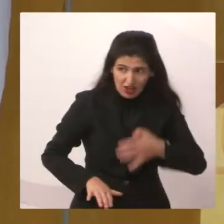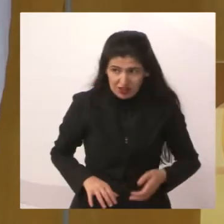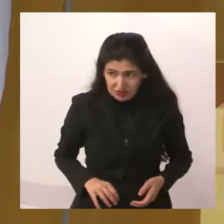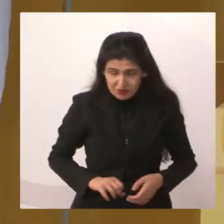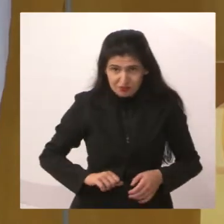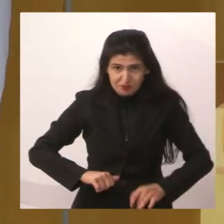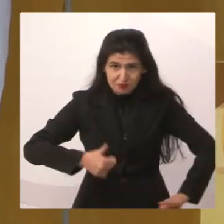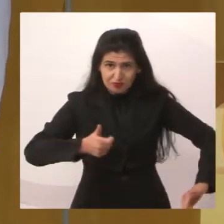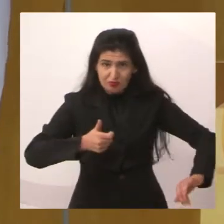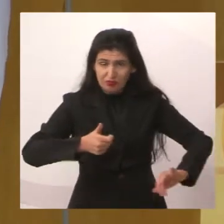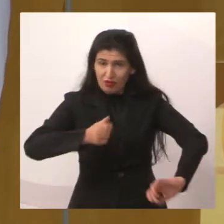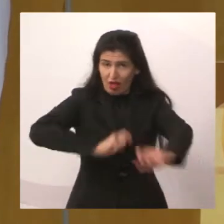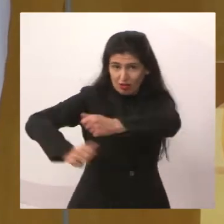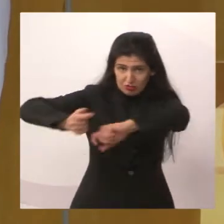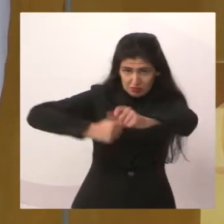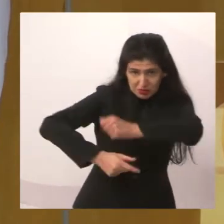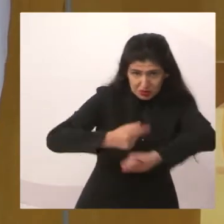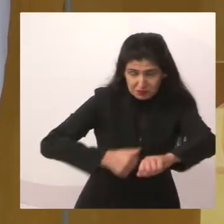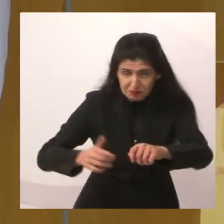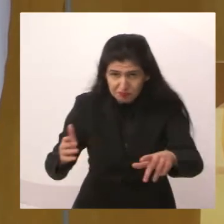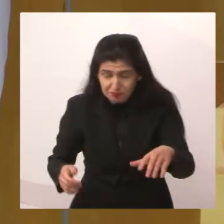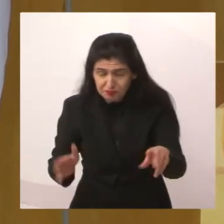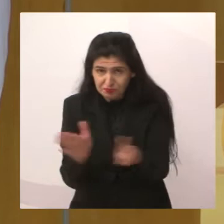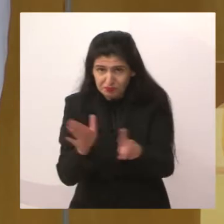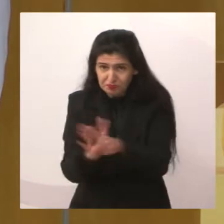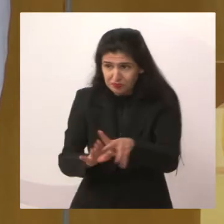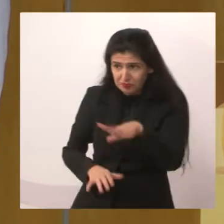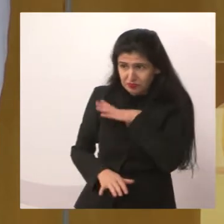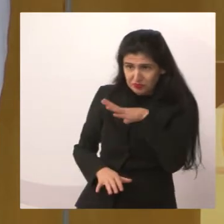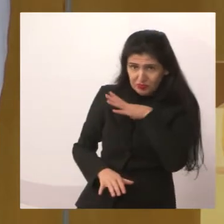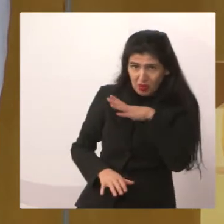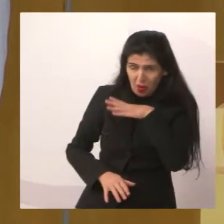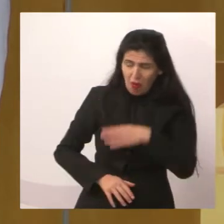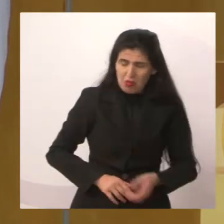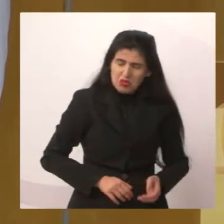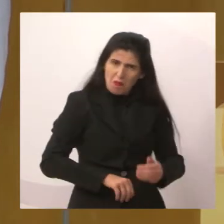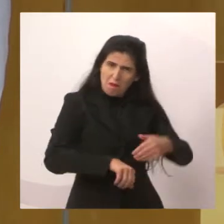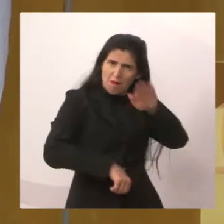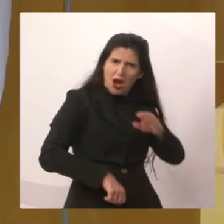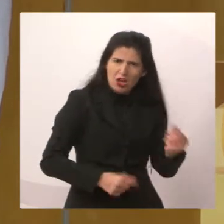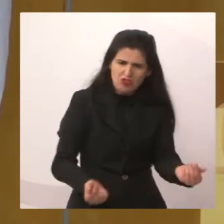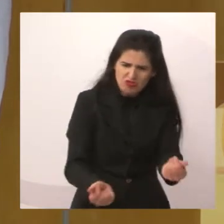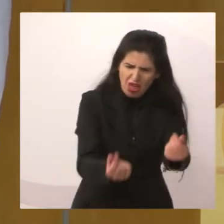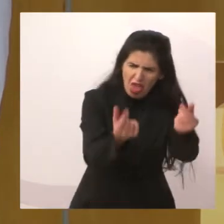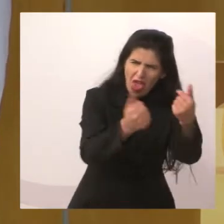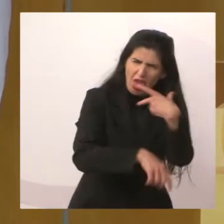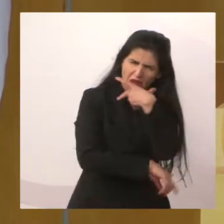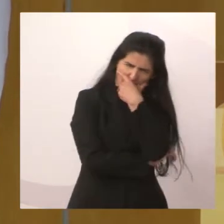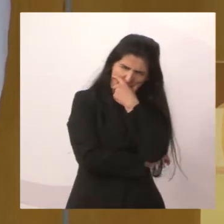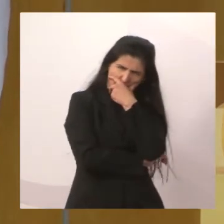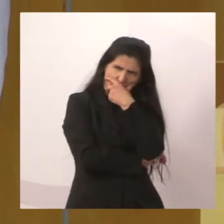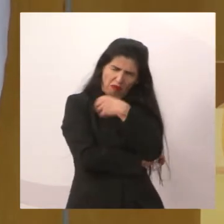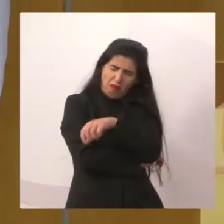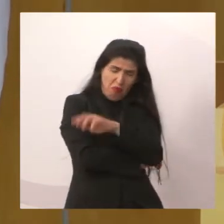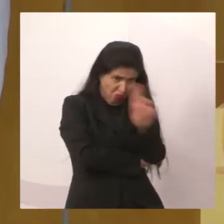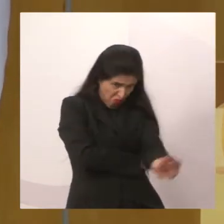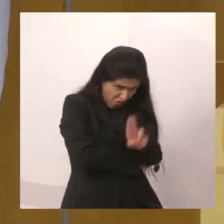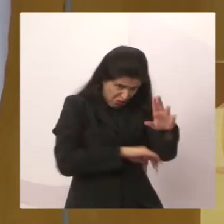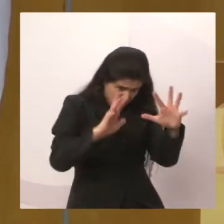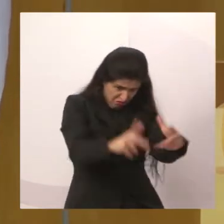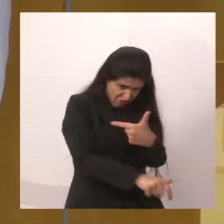os administradores municipais está sobrando na educação para usar 25%, então diminua.